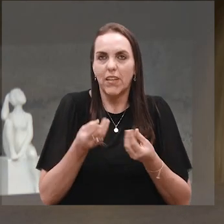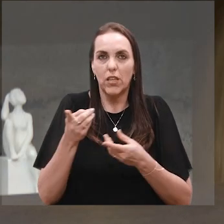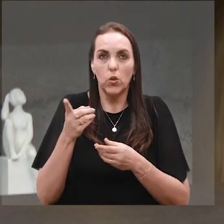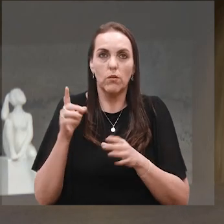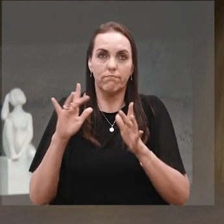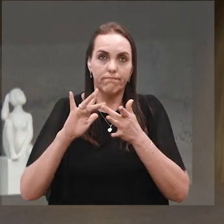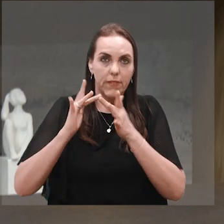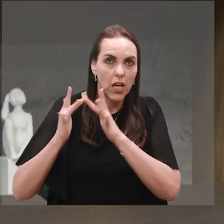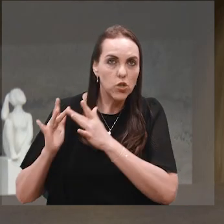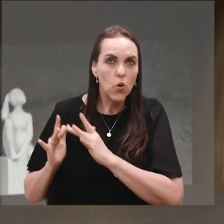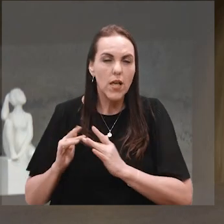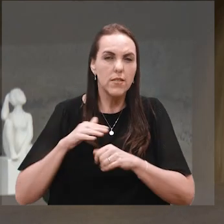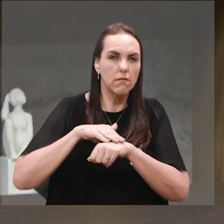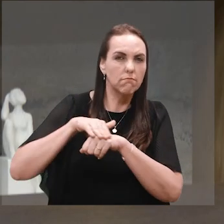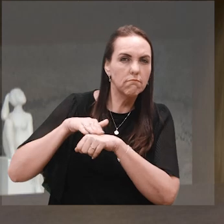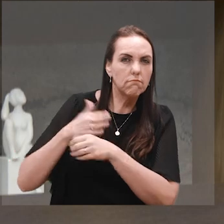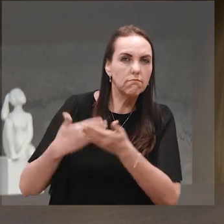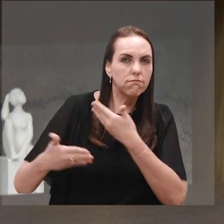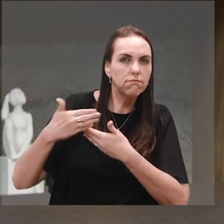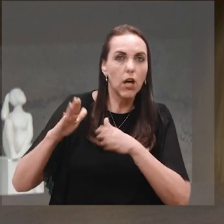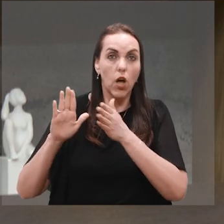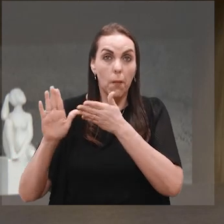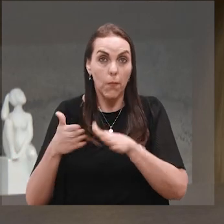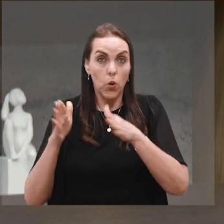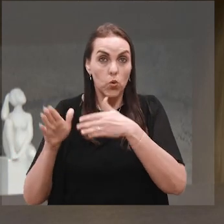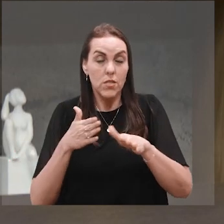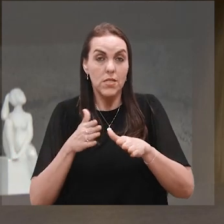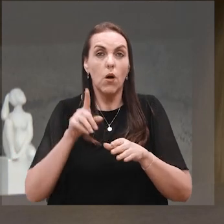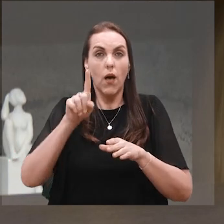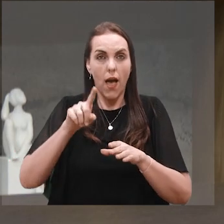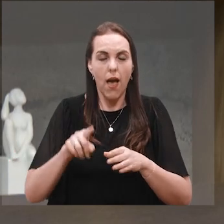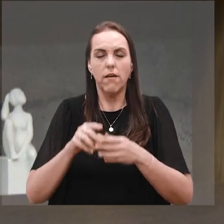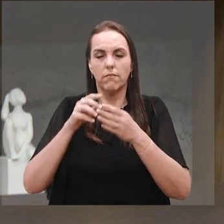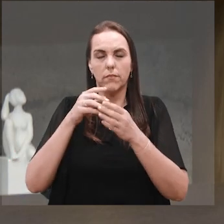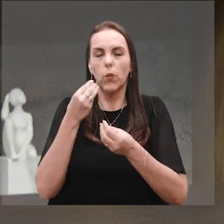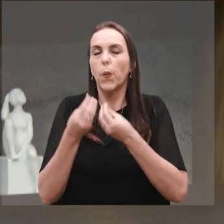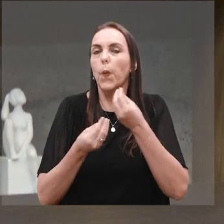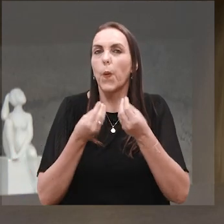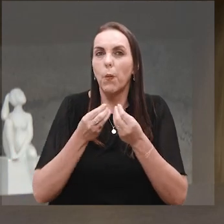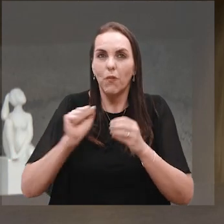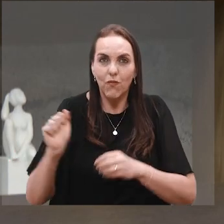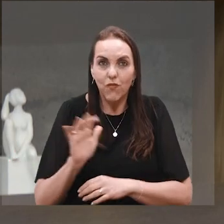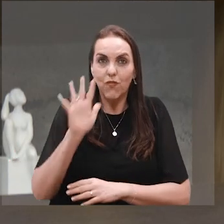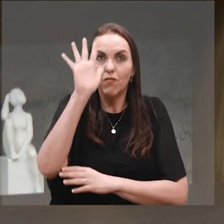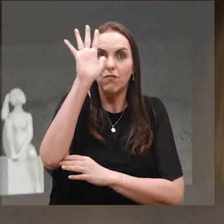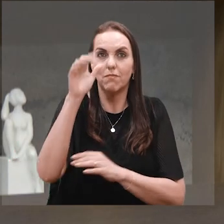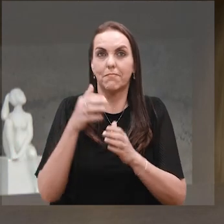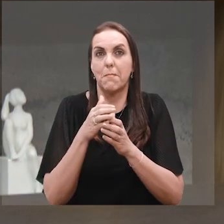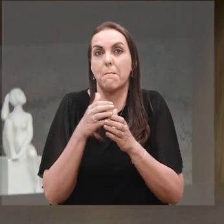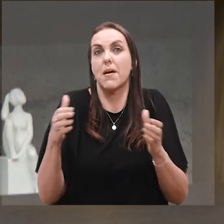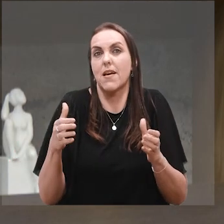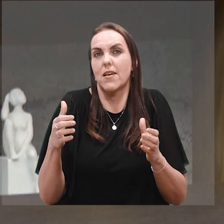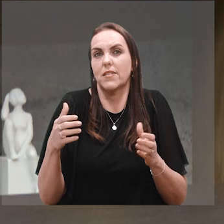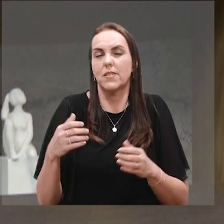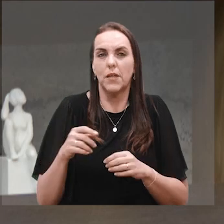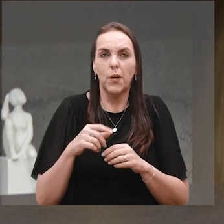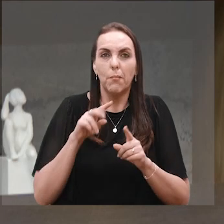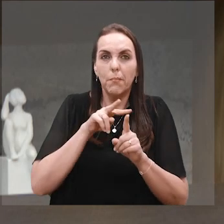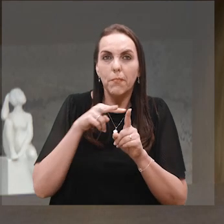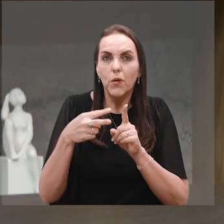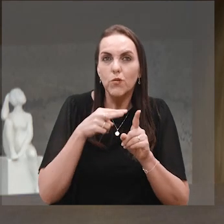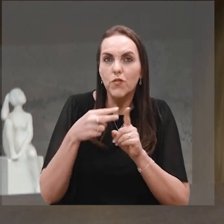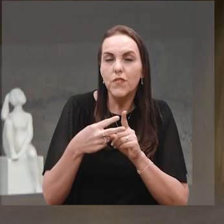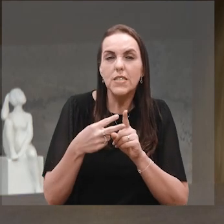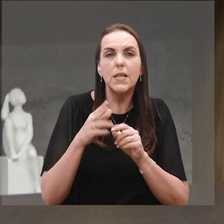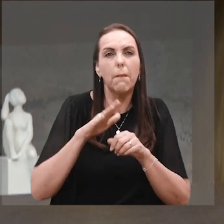nesse sentido de que o produtor, que é a força motriz, seja mais valorizado, sobretudo do ponto